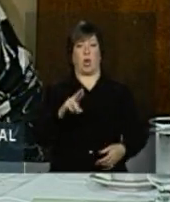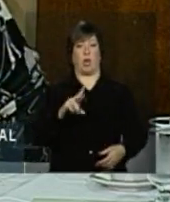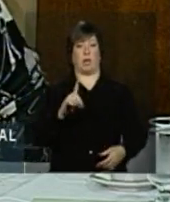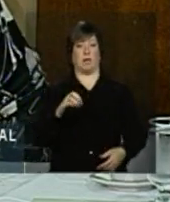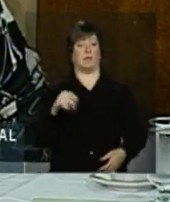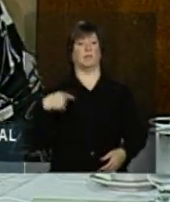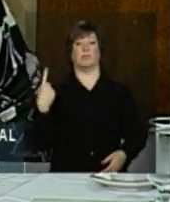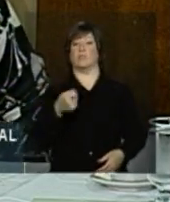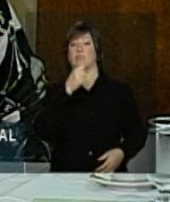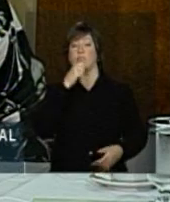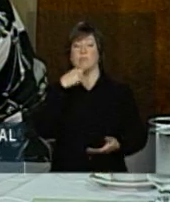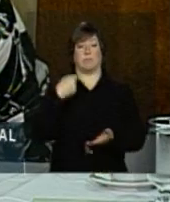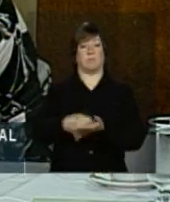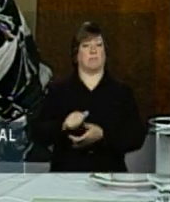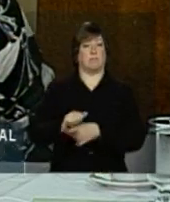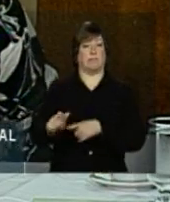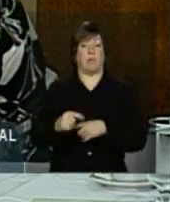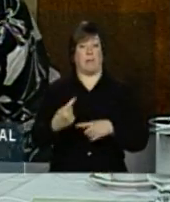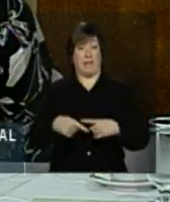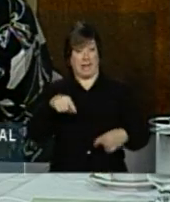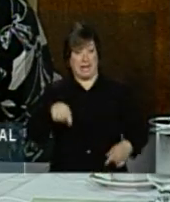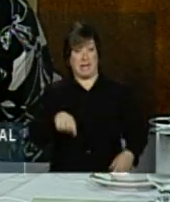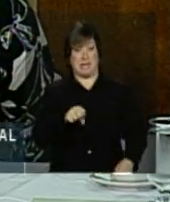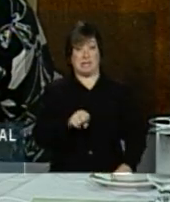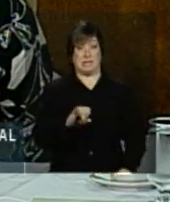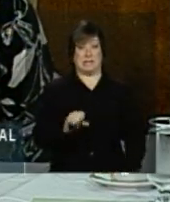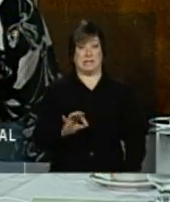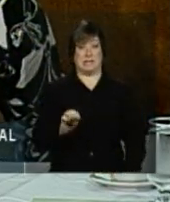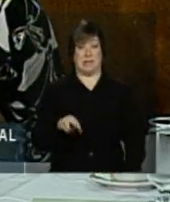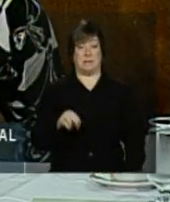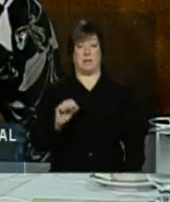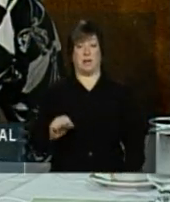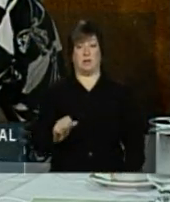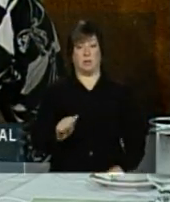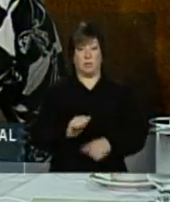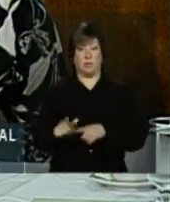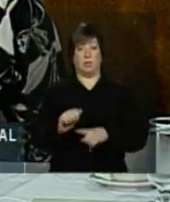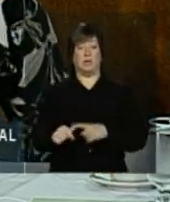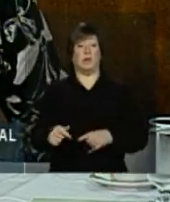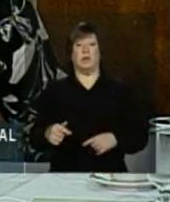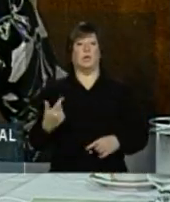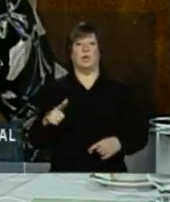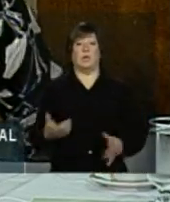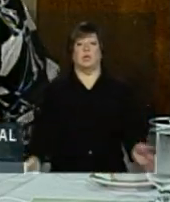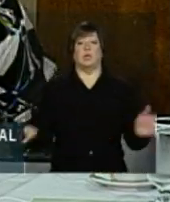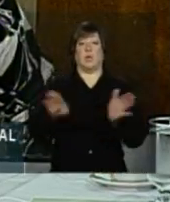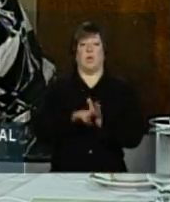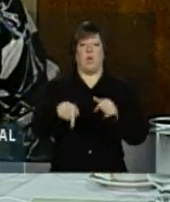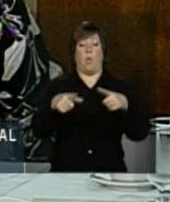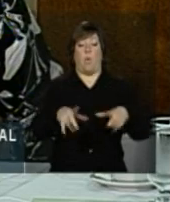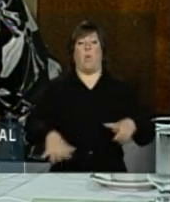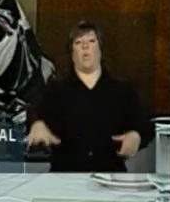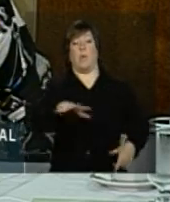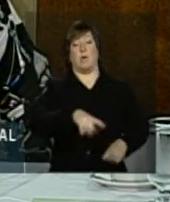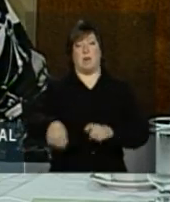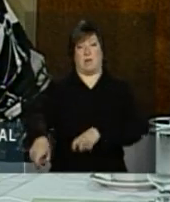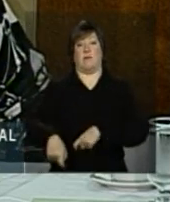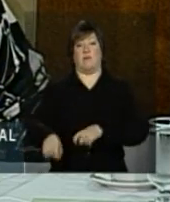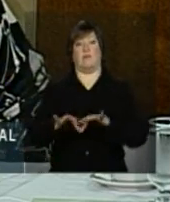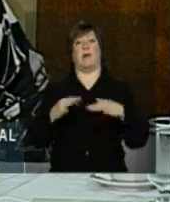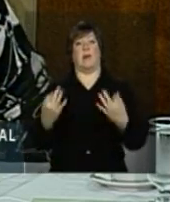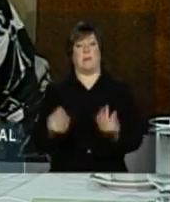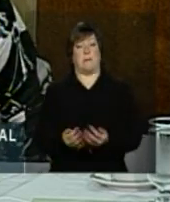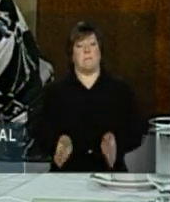até porque o sistema contributivo ele não não não tinha sequer chegado nessa população de agricultores